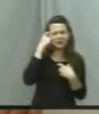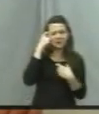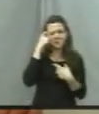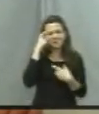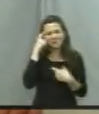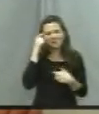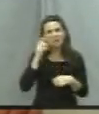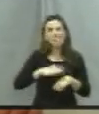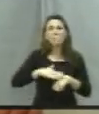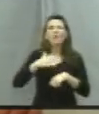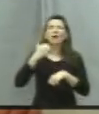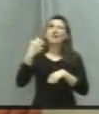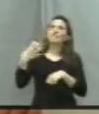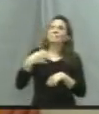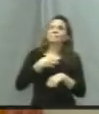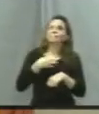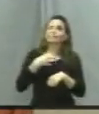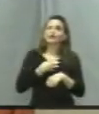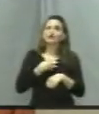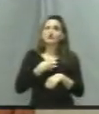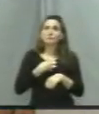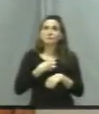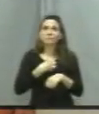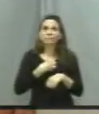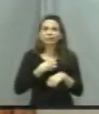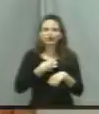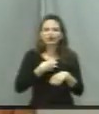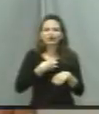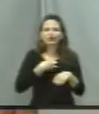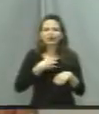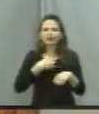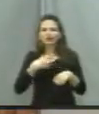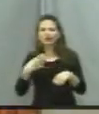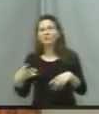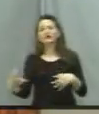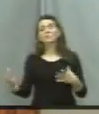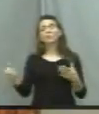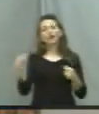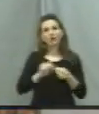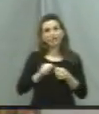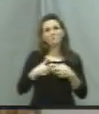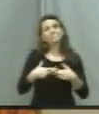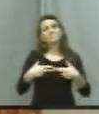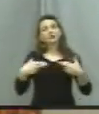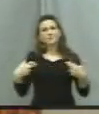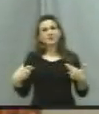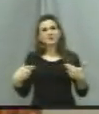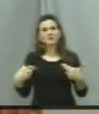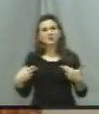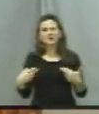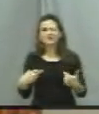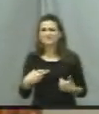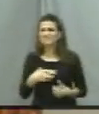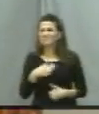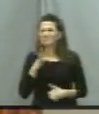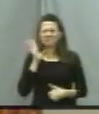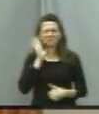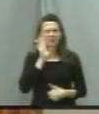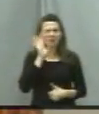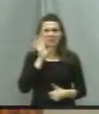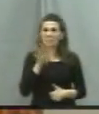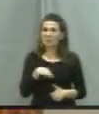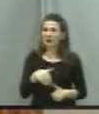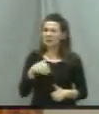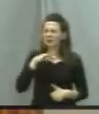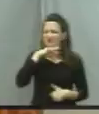essas atitudes que eles vêm tomando, né? Porque é desagradável você chegar em